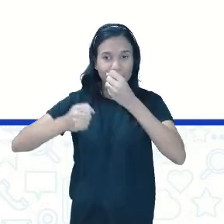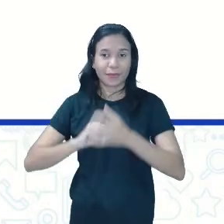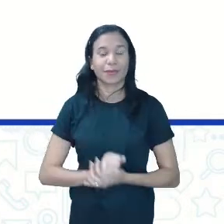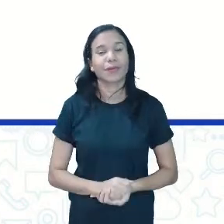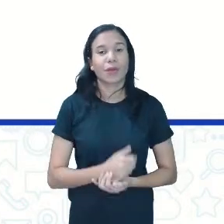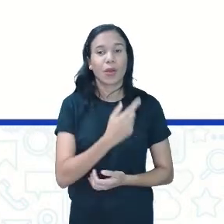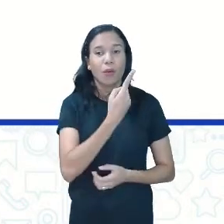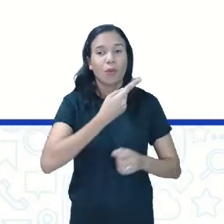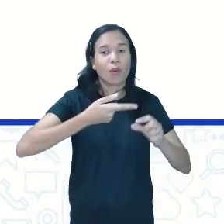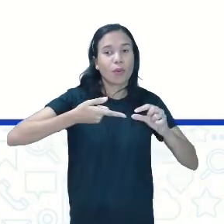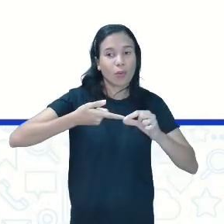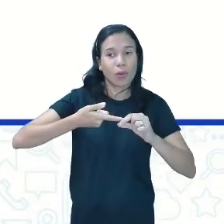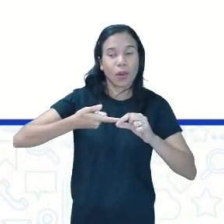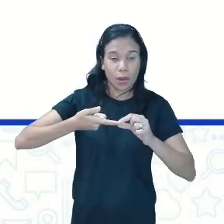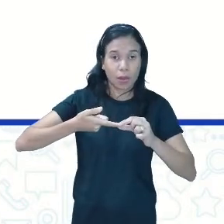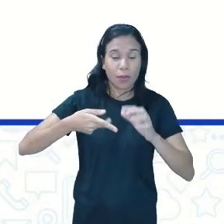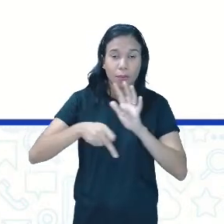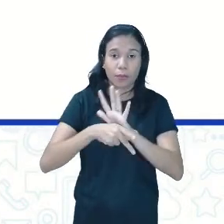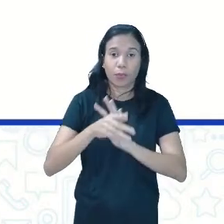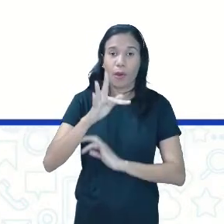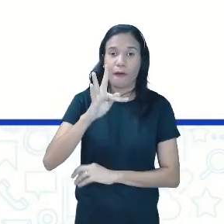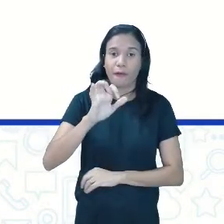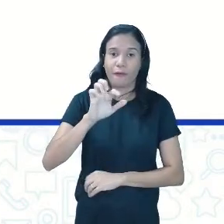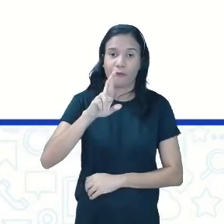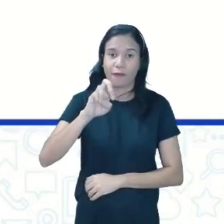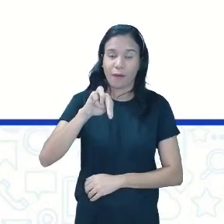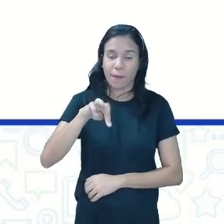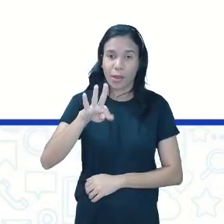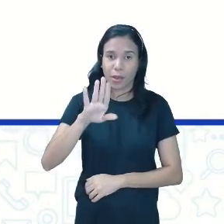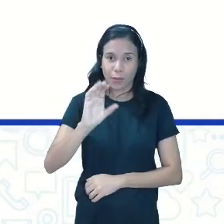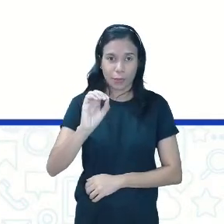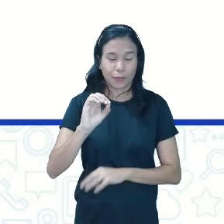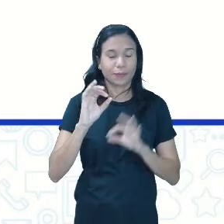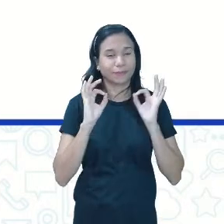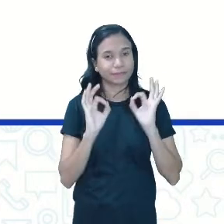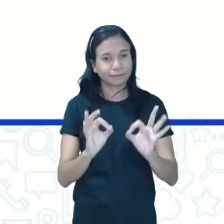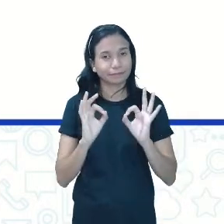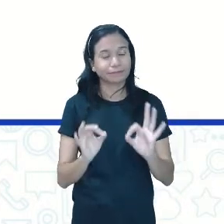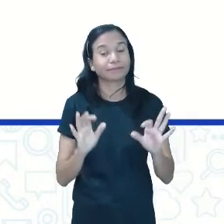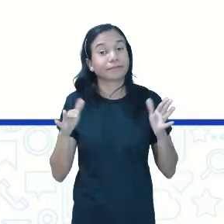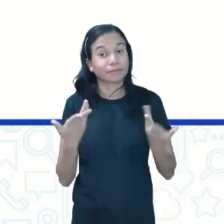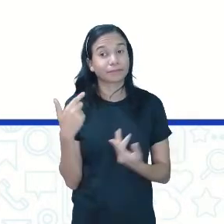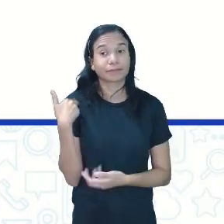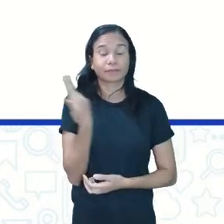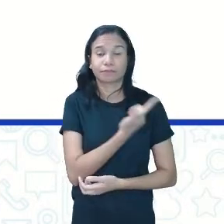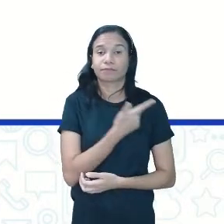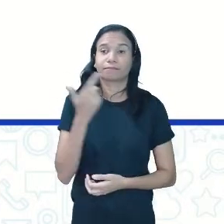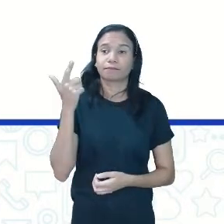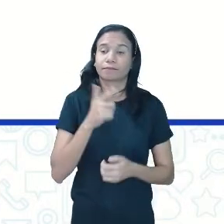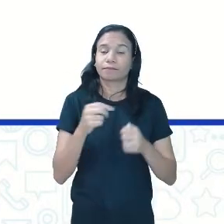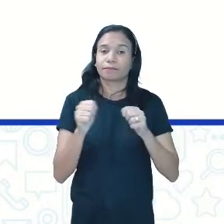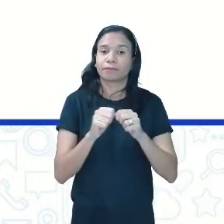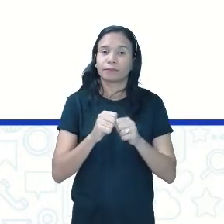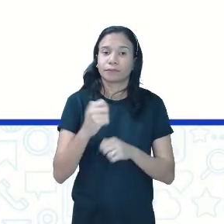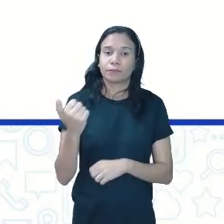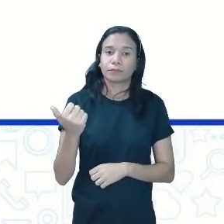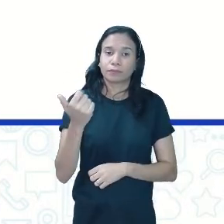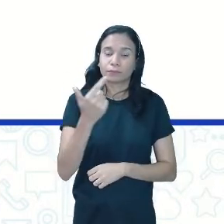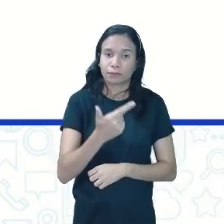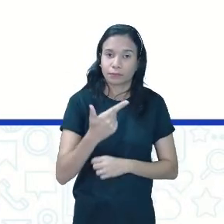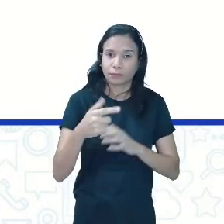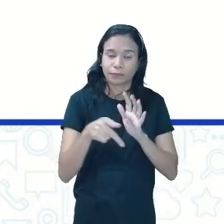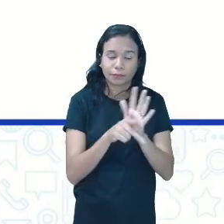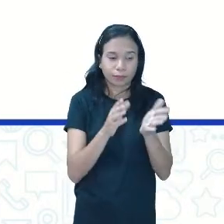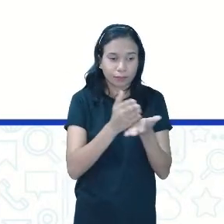de leite, 1 colher de sopa bem cheia de fermento em pó. Então, para a gente fazer aí 12